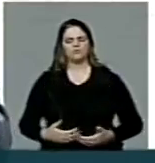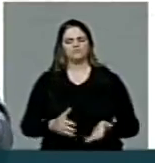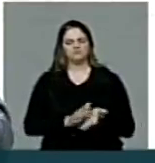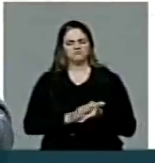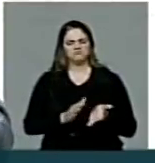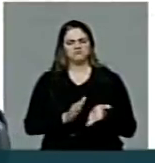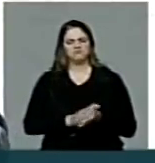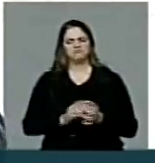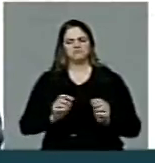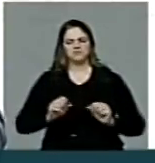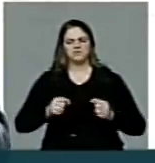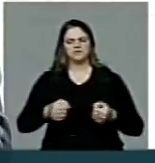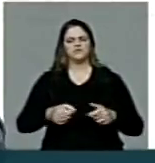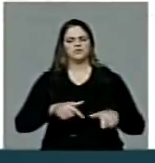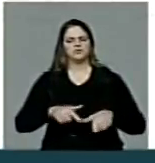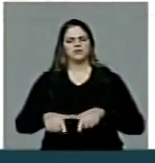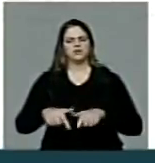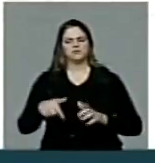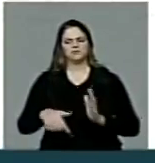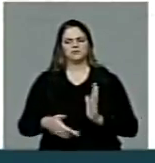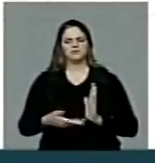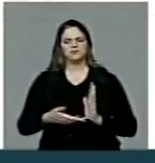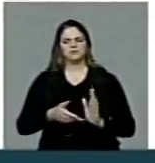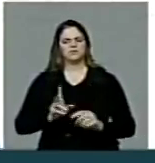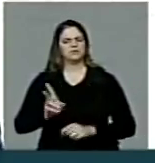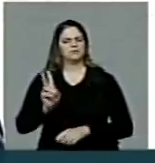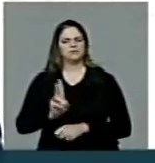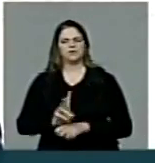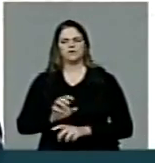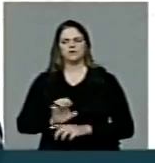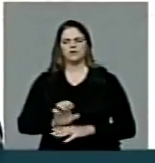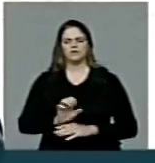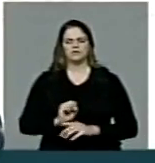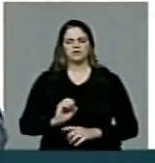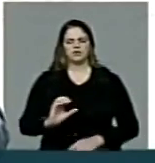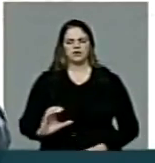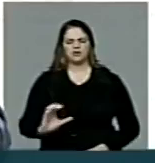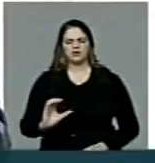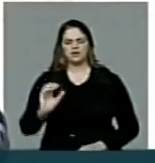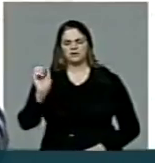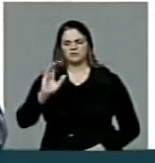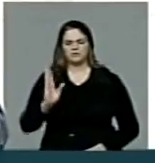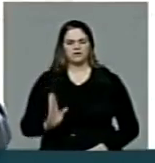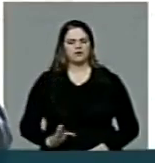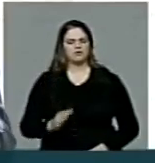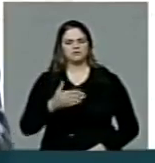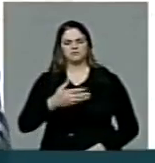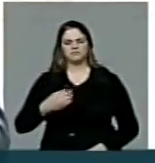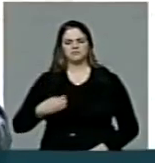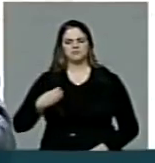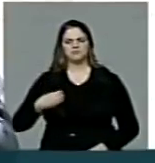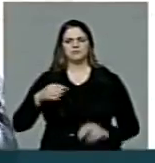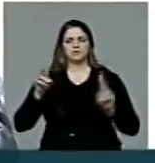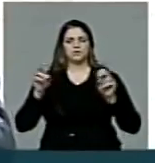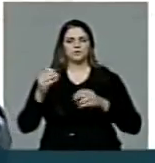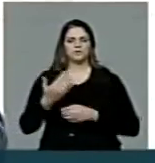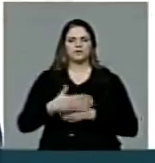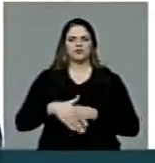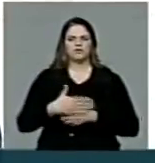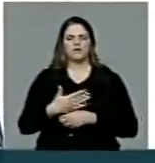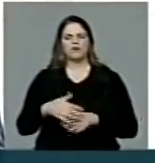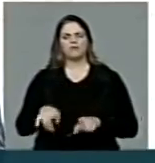sua dedicação a Santa Catarina, ao Brasil como um todo. O senhor está aí na questão dos taxistas,